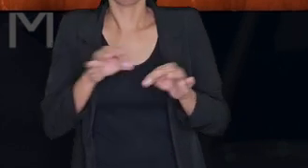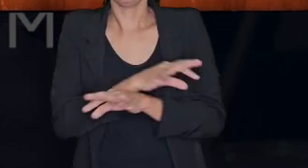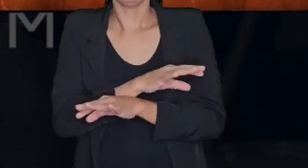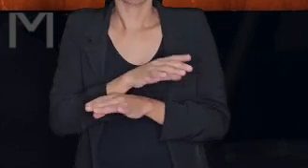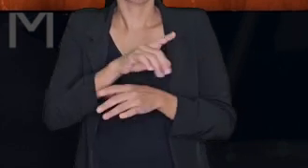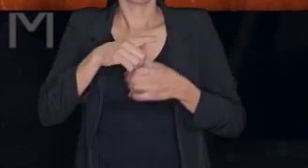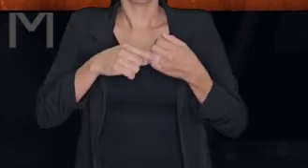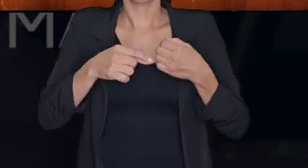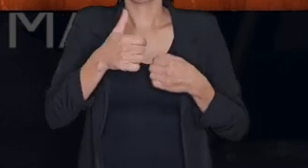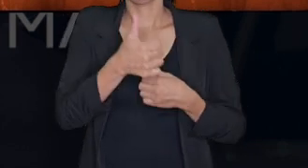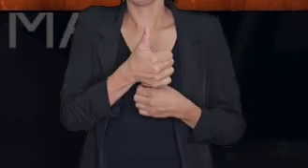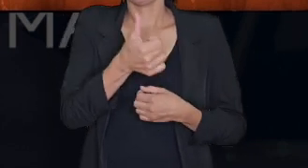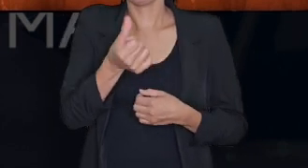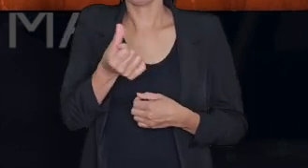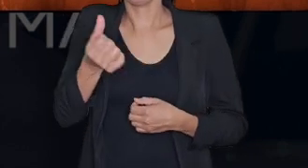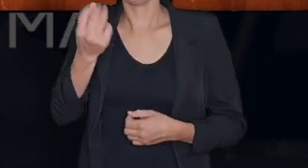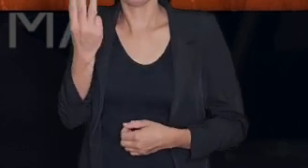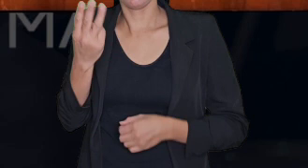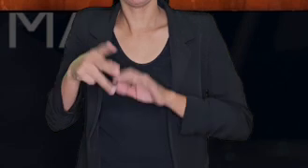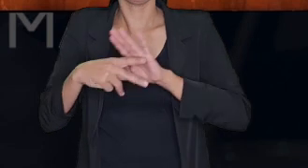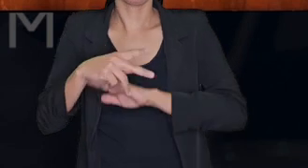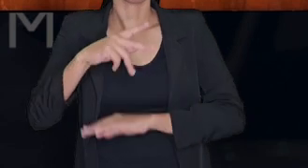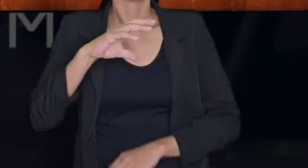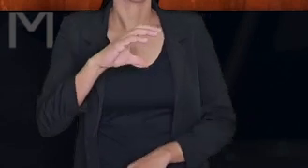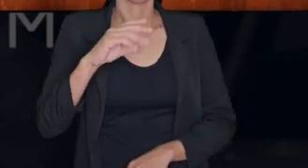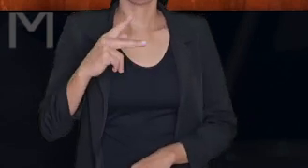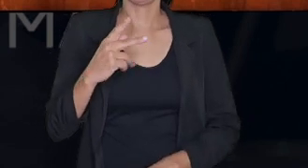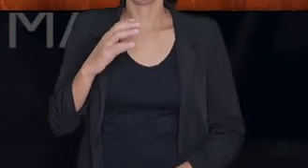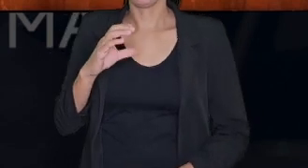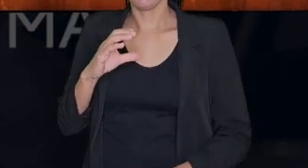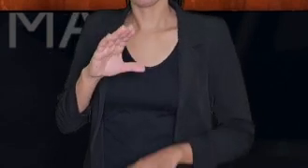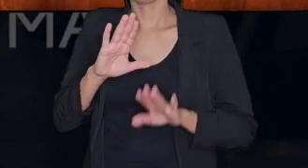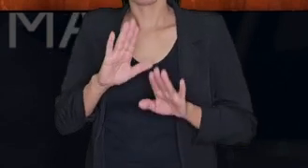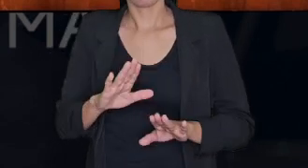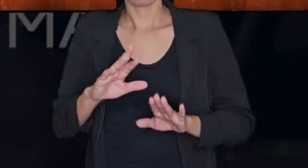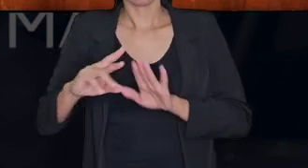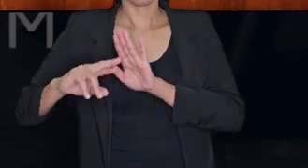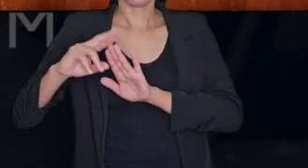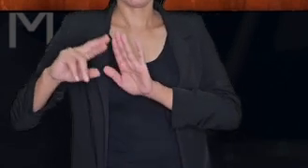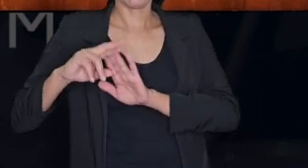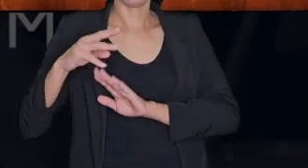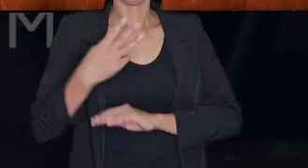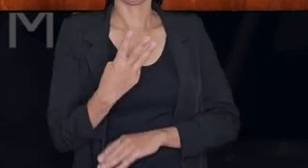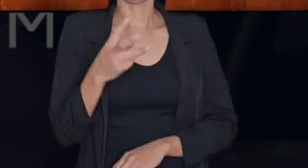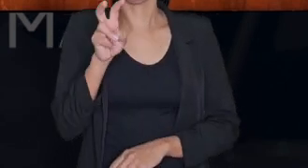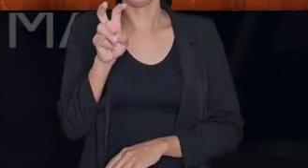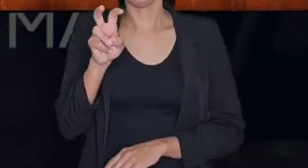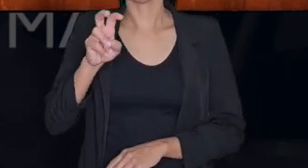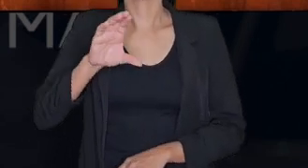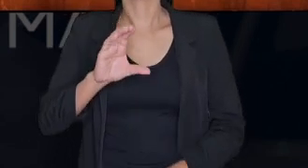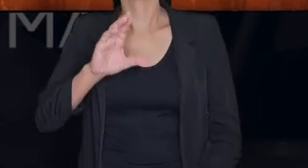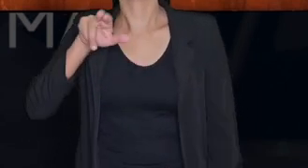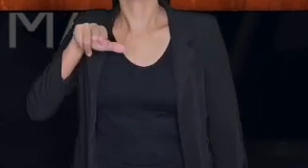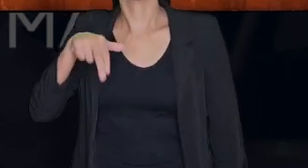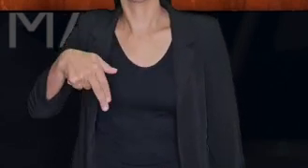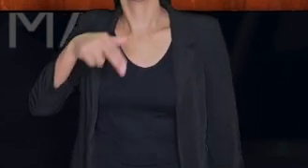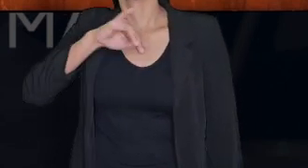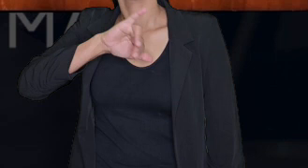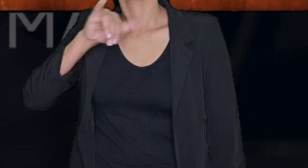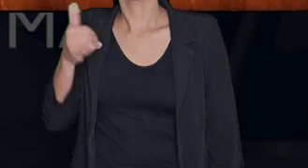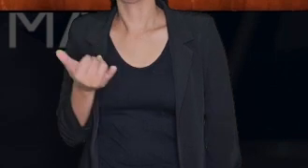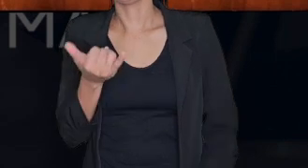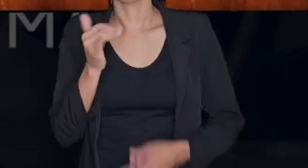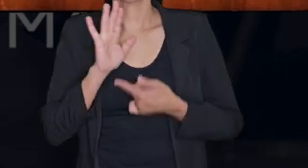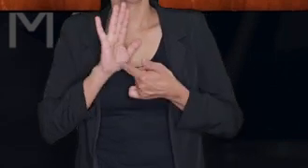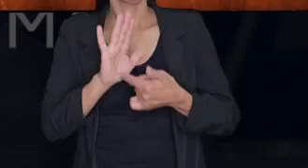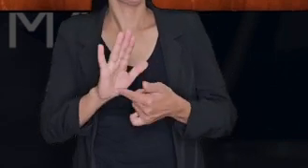credores. Ponto. Você está tranquilo. Artigo 663 do CPC. Já a ligeira resolução 35